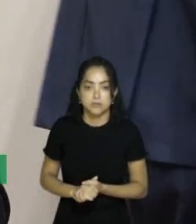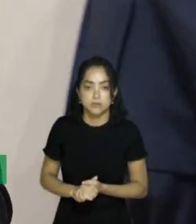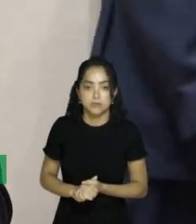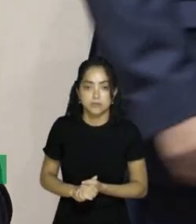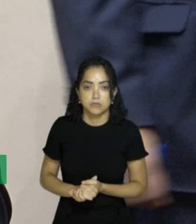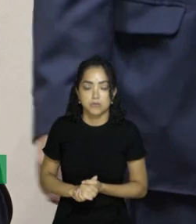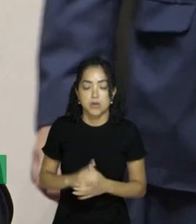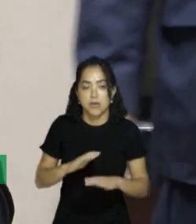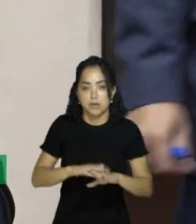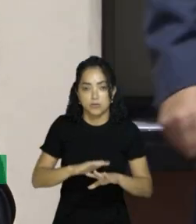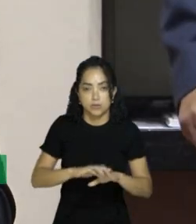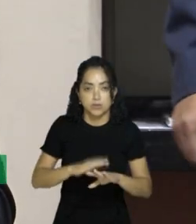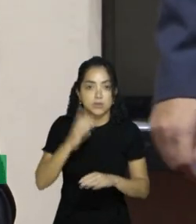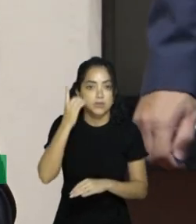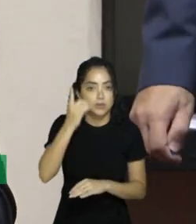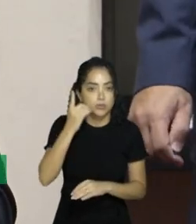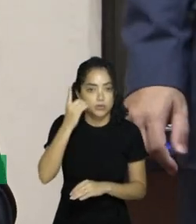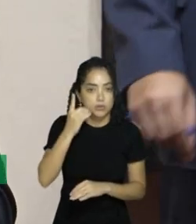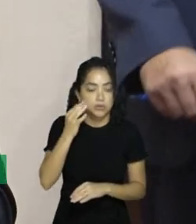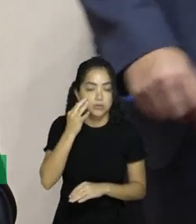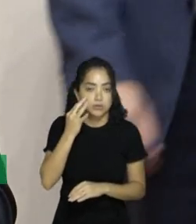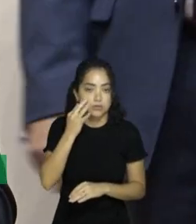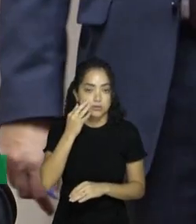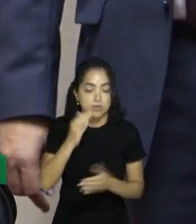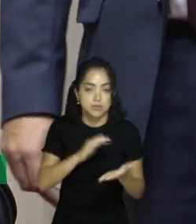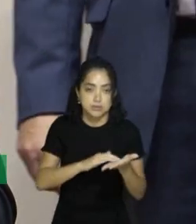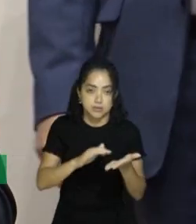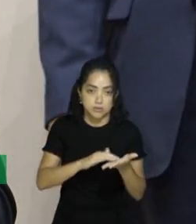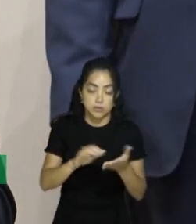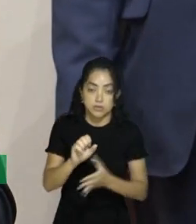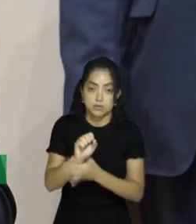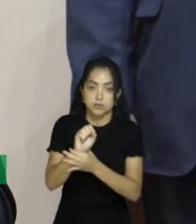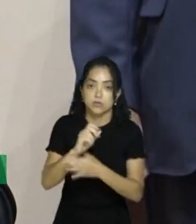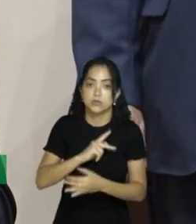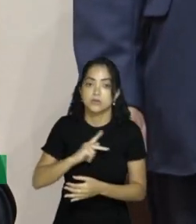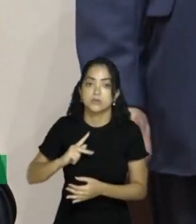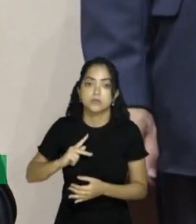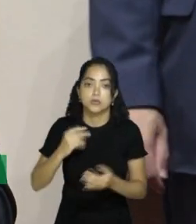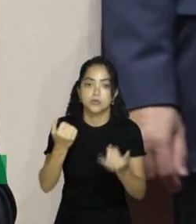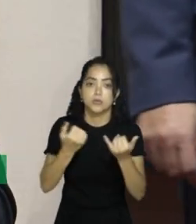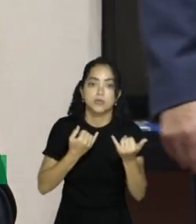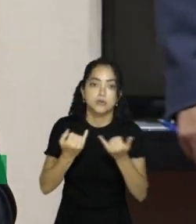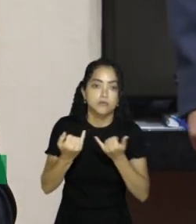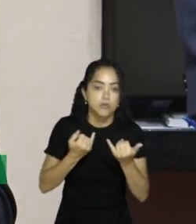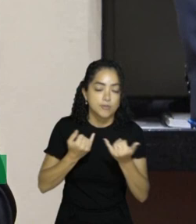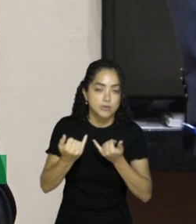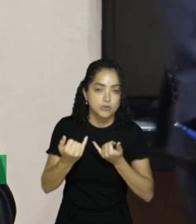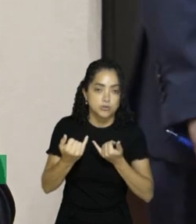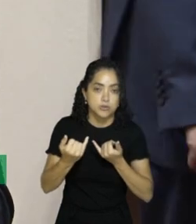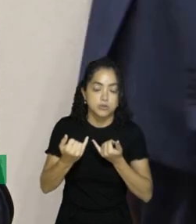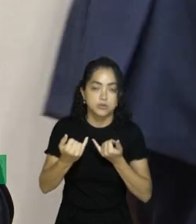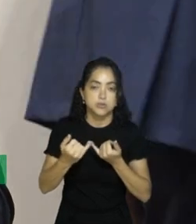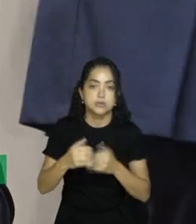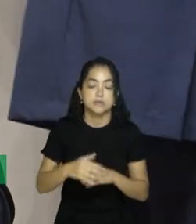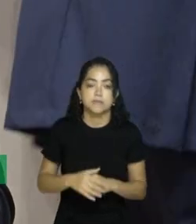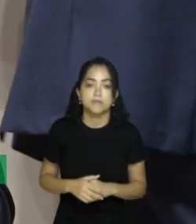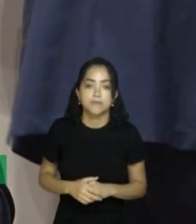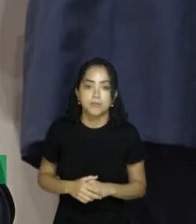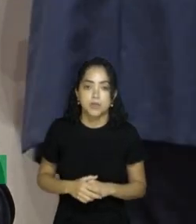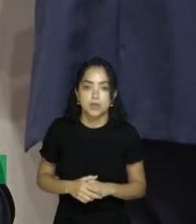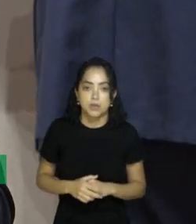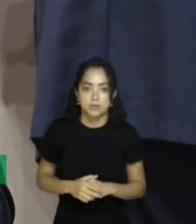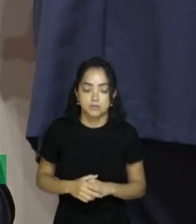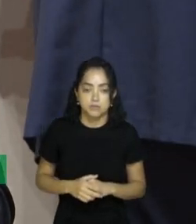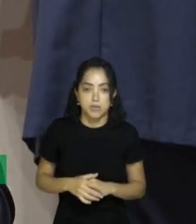autoria deputado Fernando krein solicitando ao secretário do estado da Segurança Pública informações Acerca das medidas